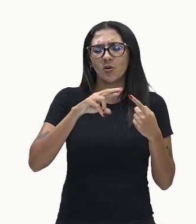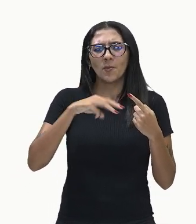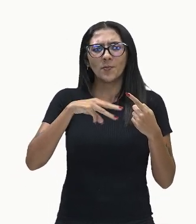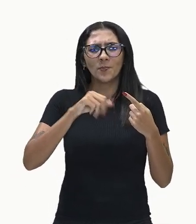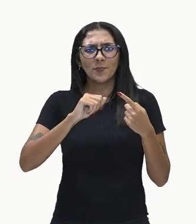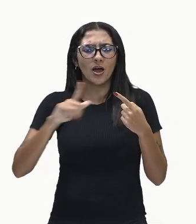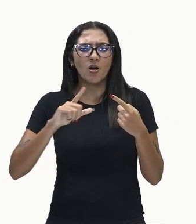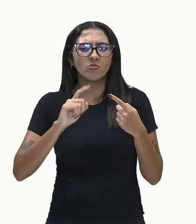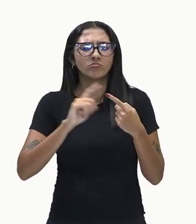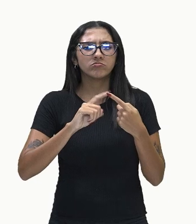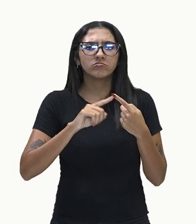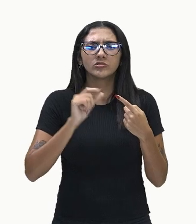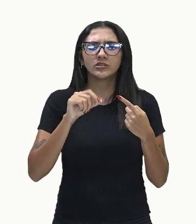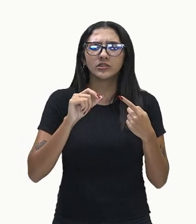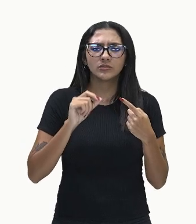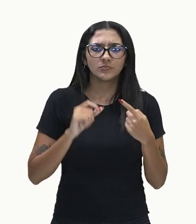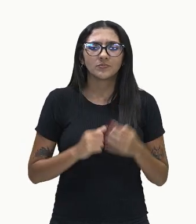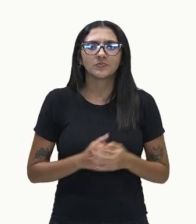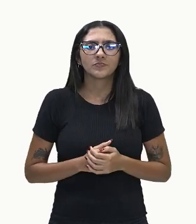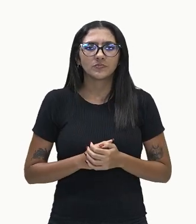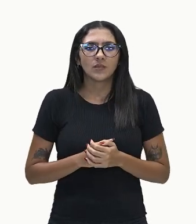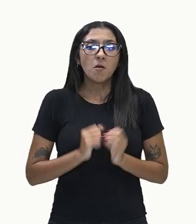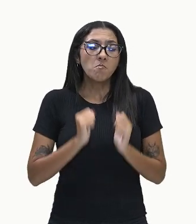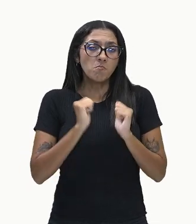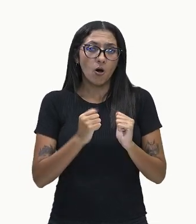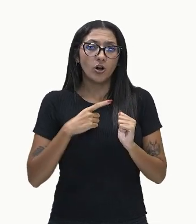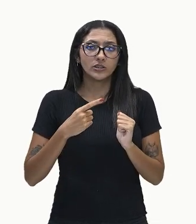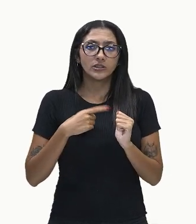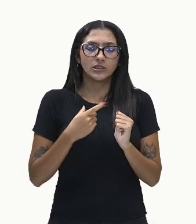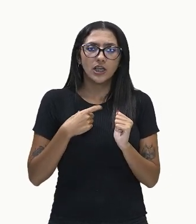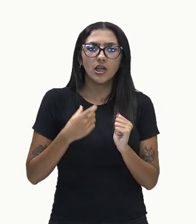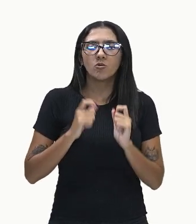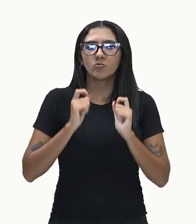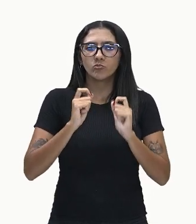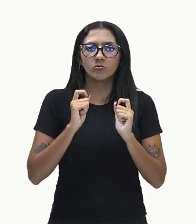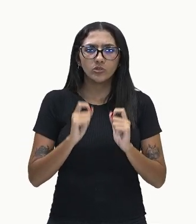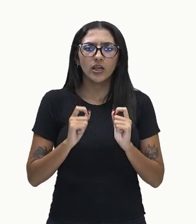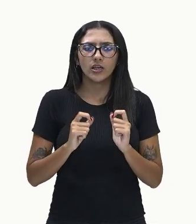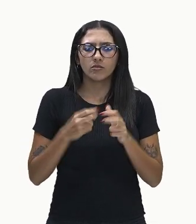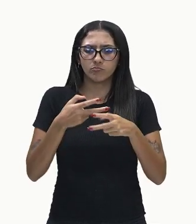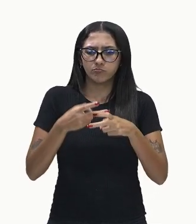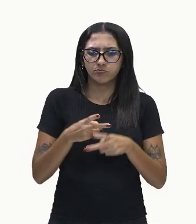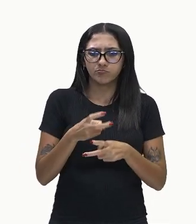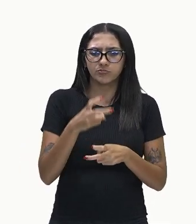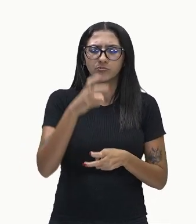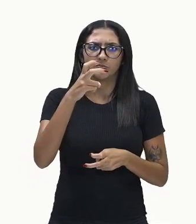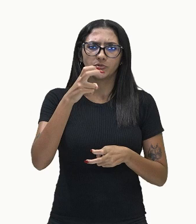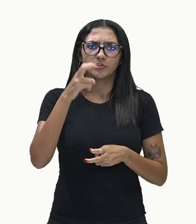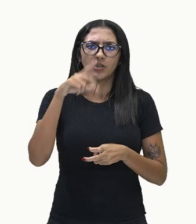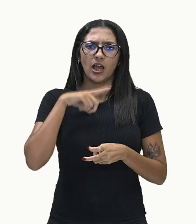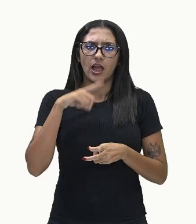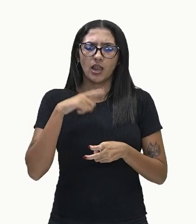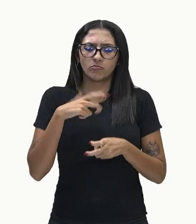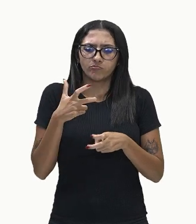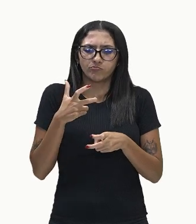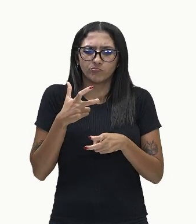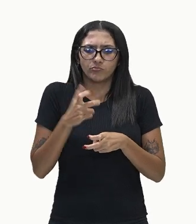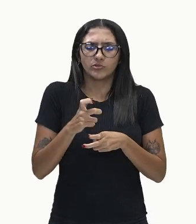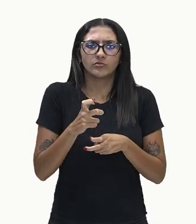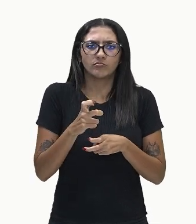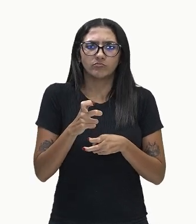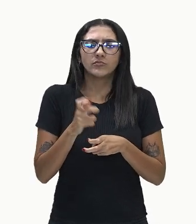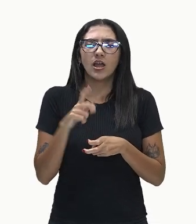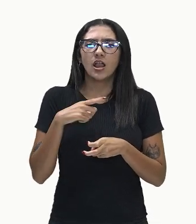a mulher ela pode receber uma anestesia, que vai diminuir as suas dores e ela